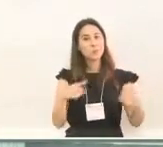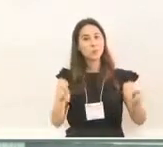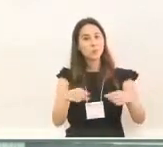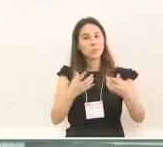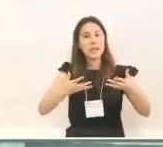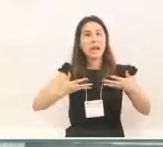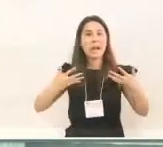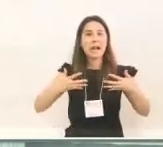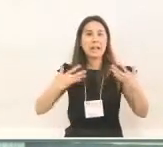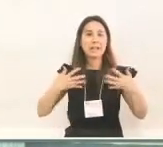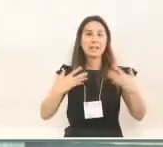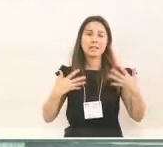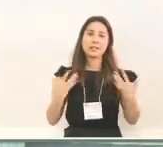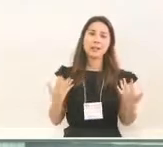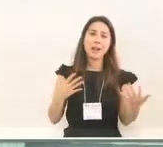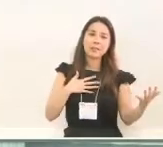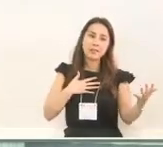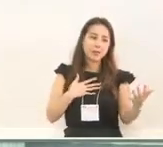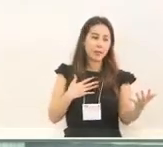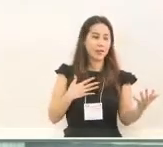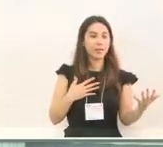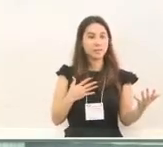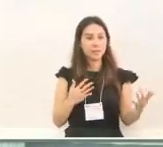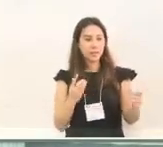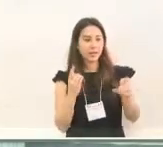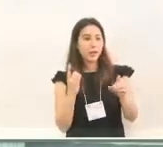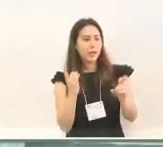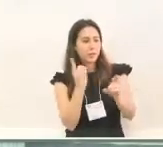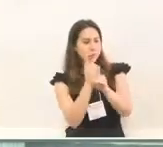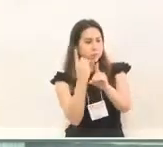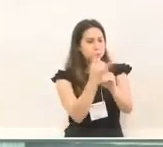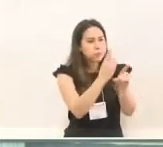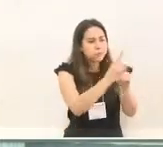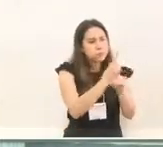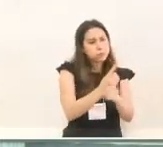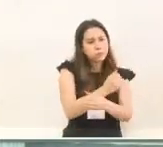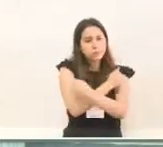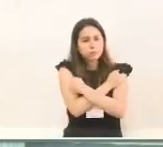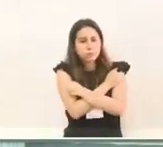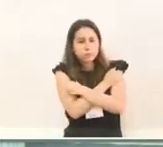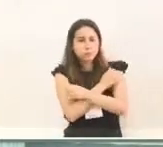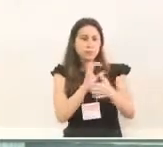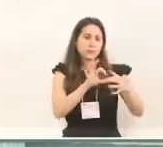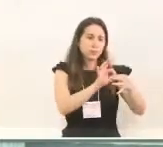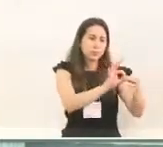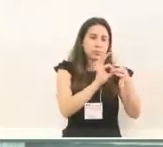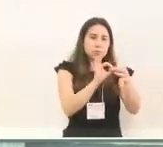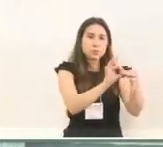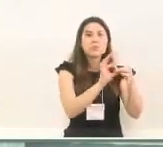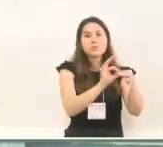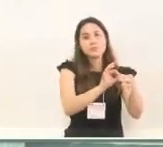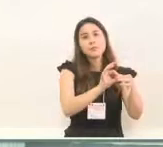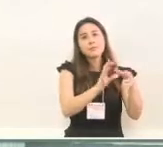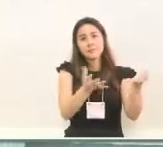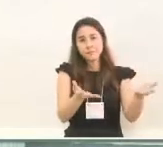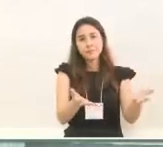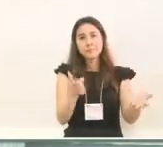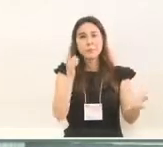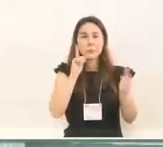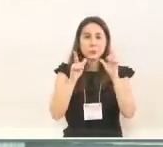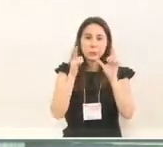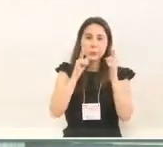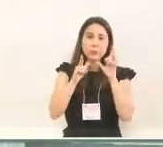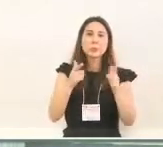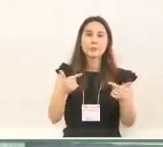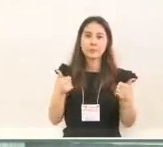contagiaram a todos se encontrando se reunindo é se confraternizando em torno dos títulos